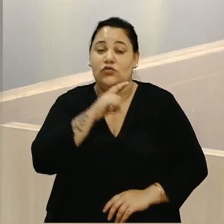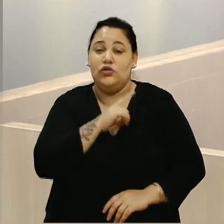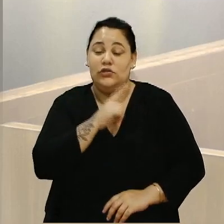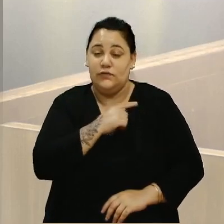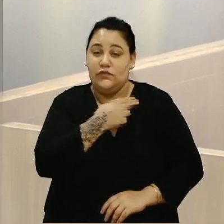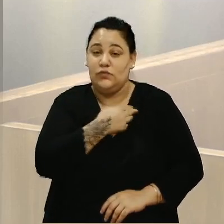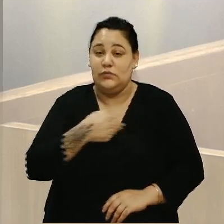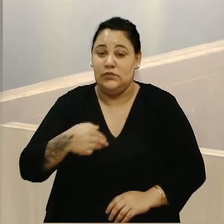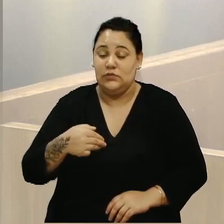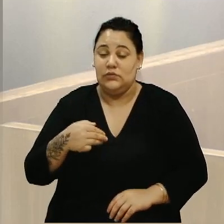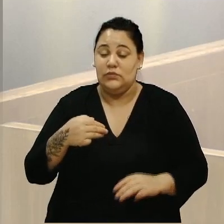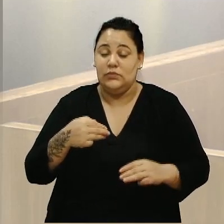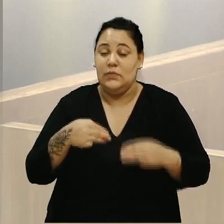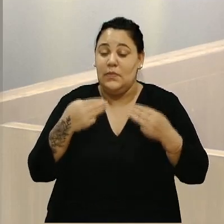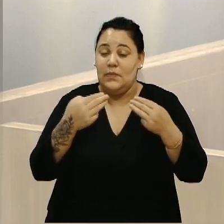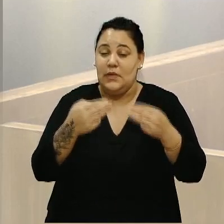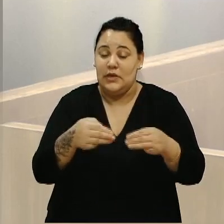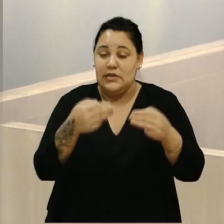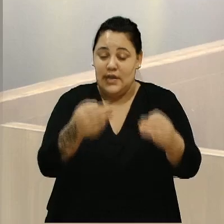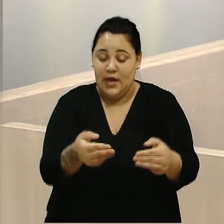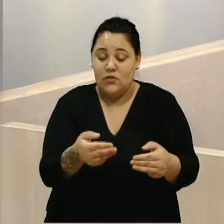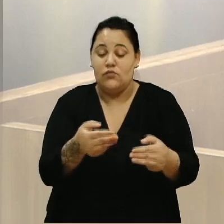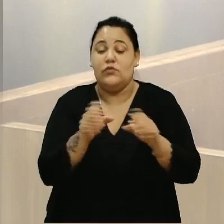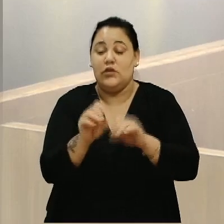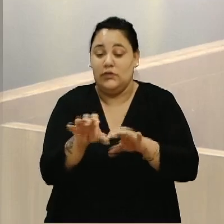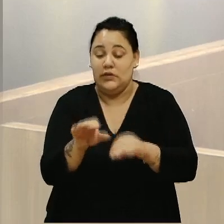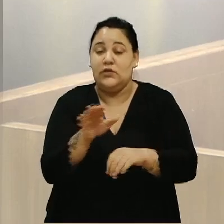Educação conversando sobre isso. A